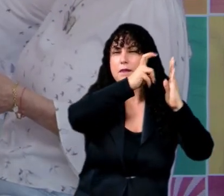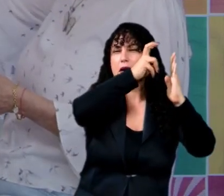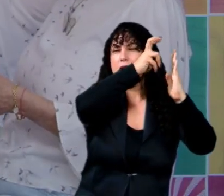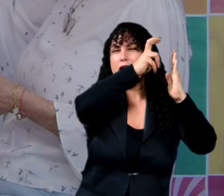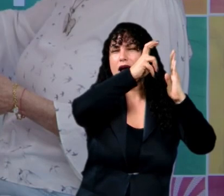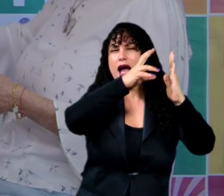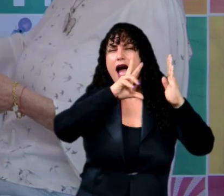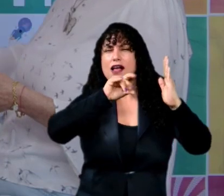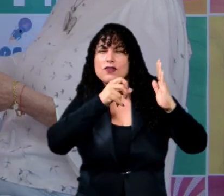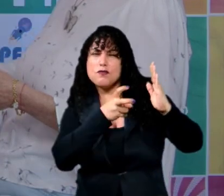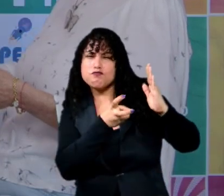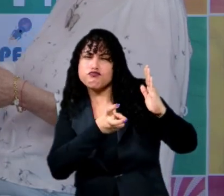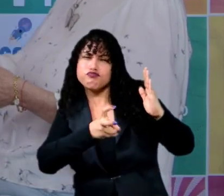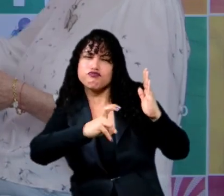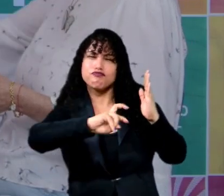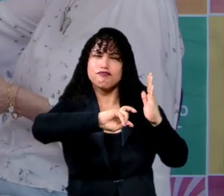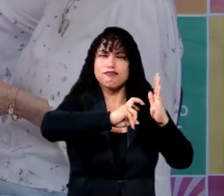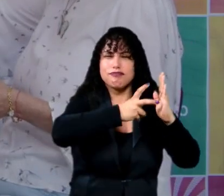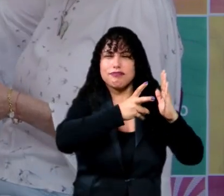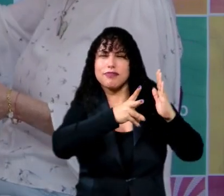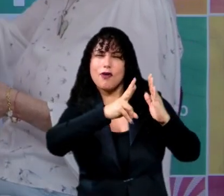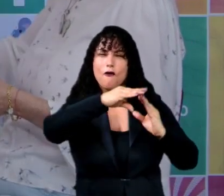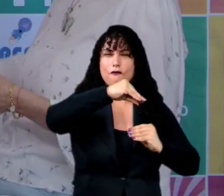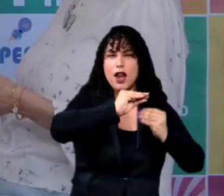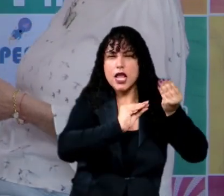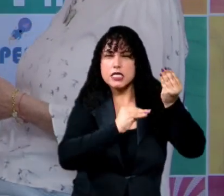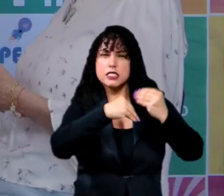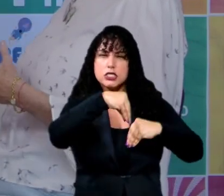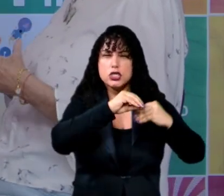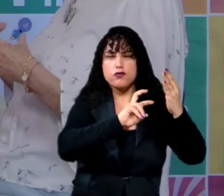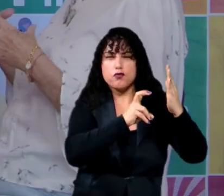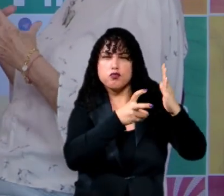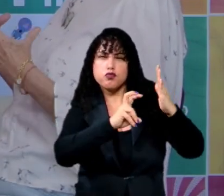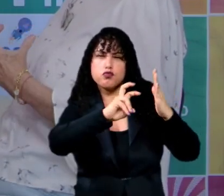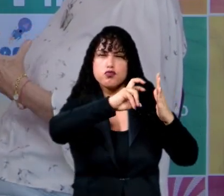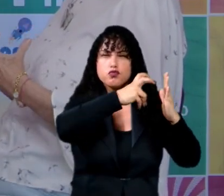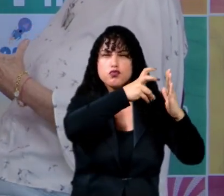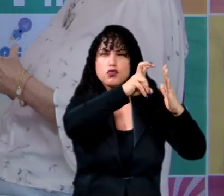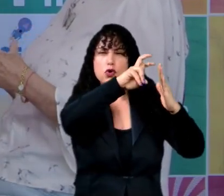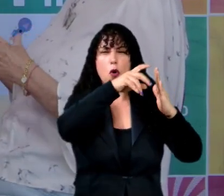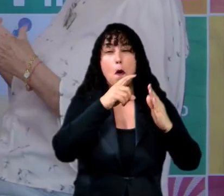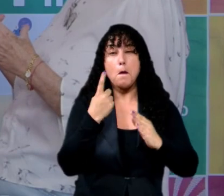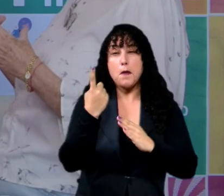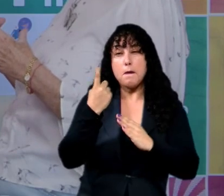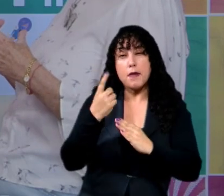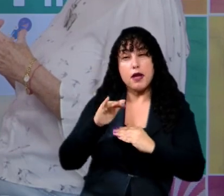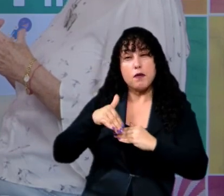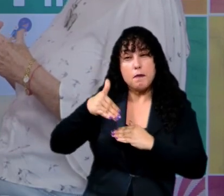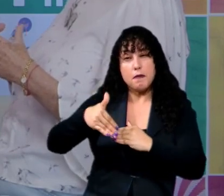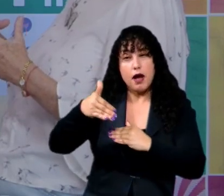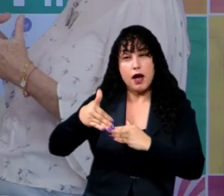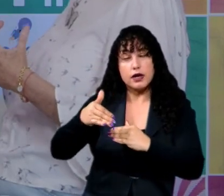bem sinuosa, flexível. Primeiro passo